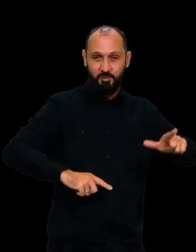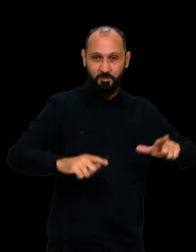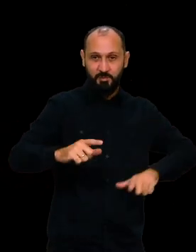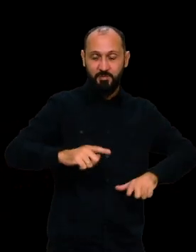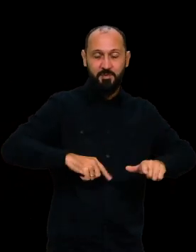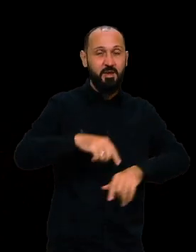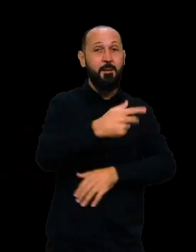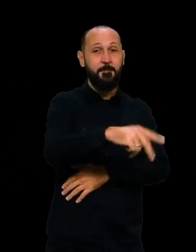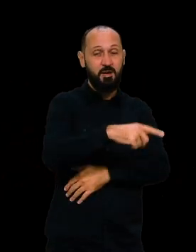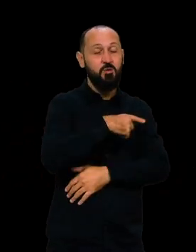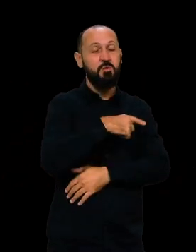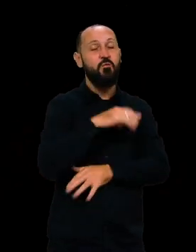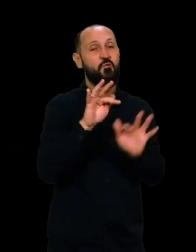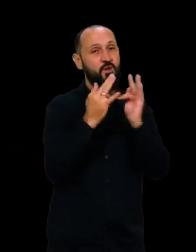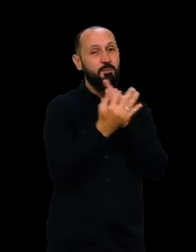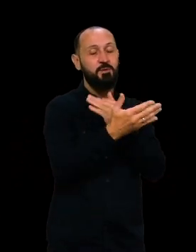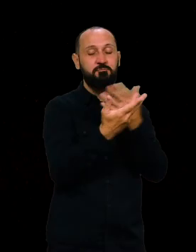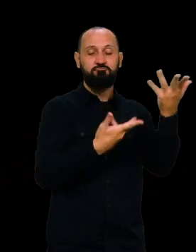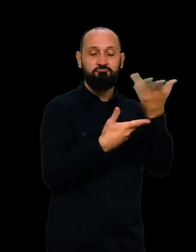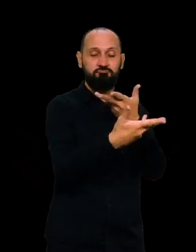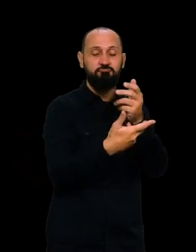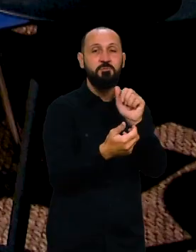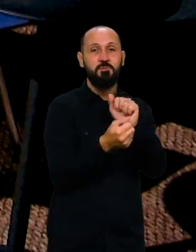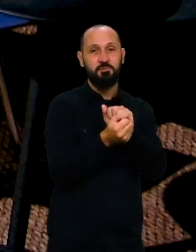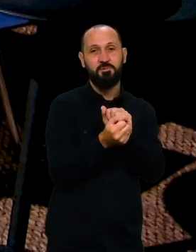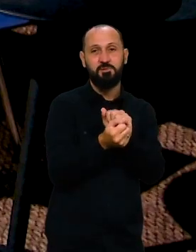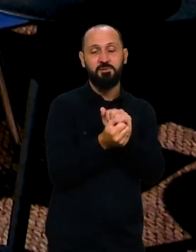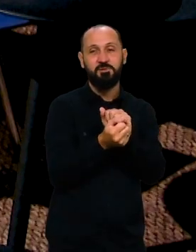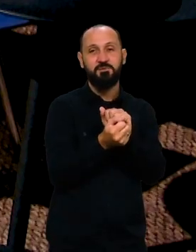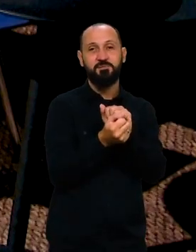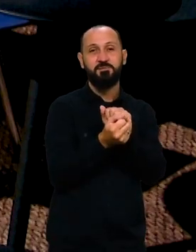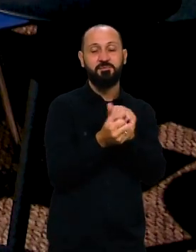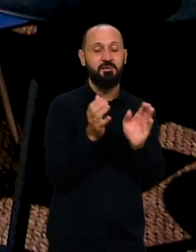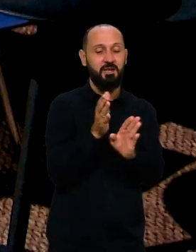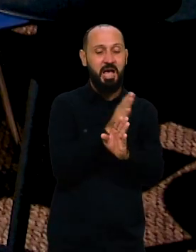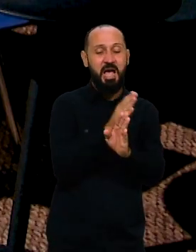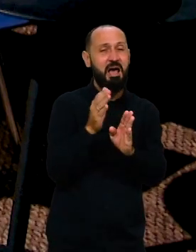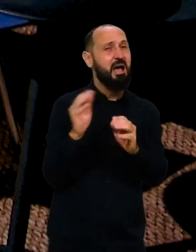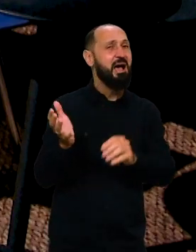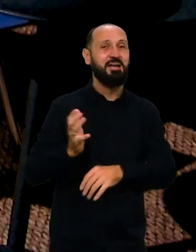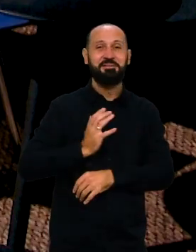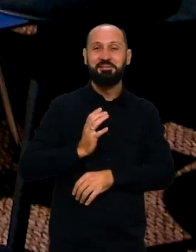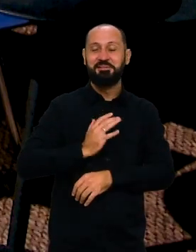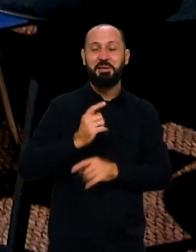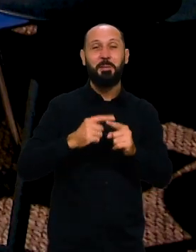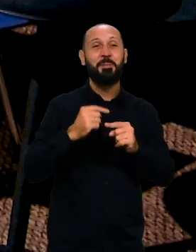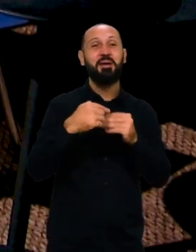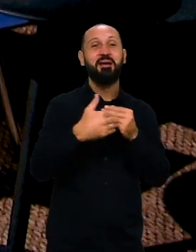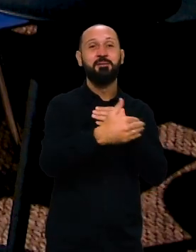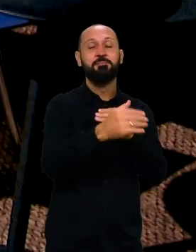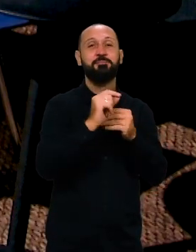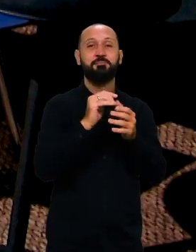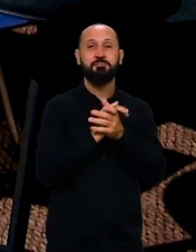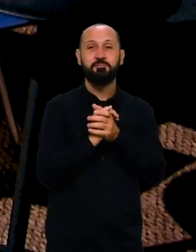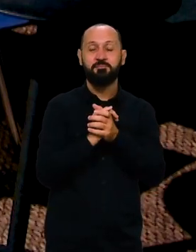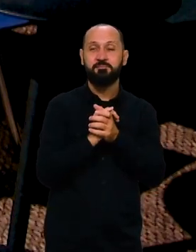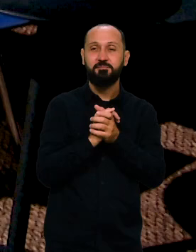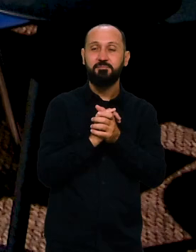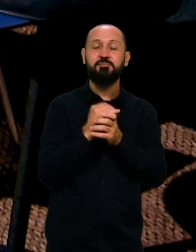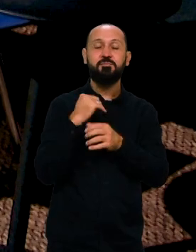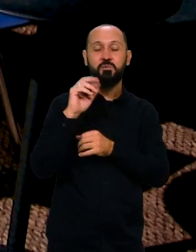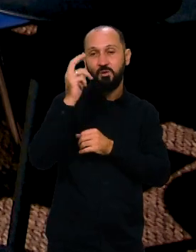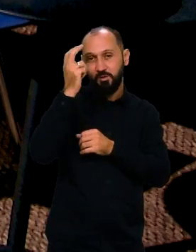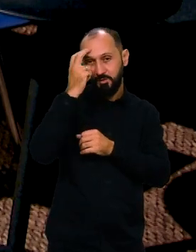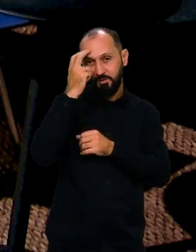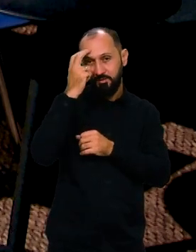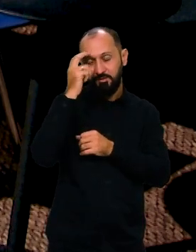integrar com os meus primos do Paraguai também, que eu tenho parentes do Paraguai. Essa integração com a fronteira é rica, porque a